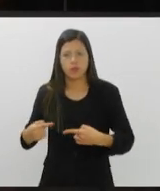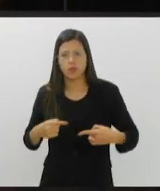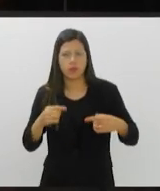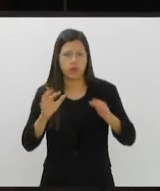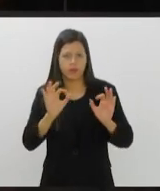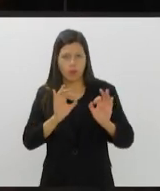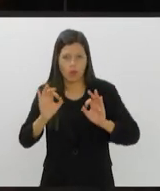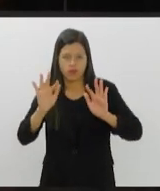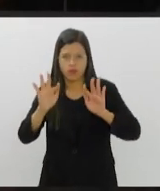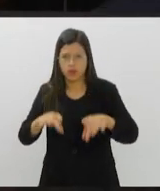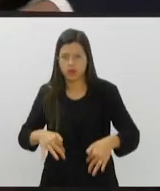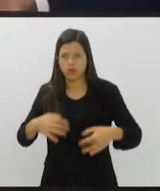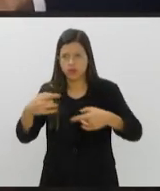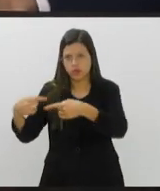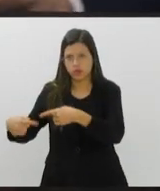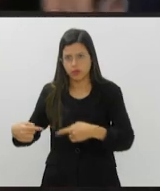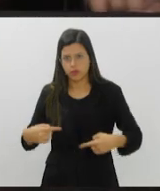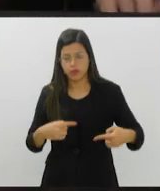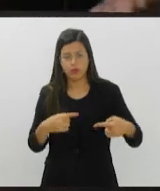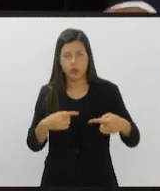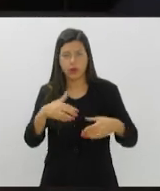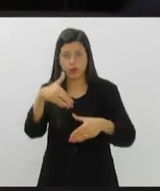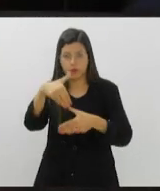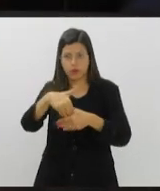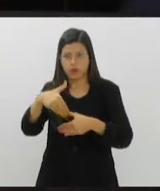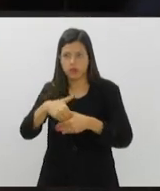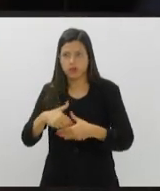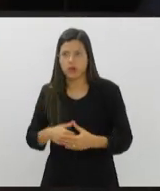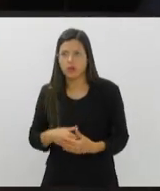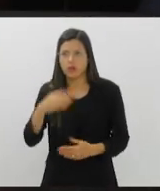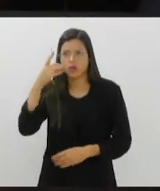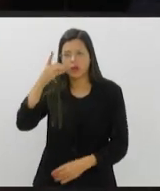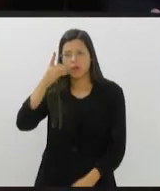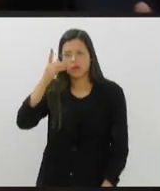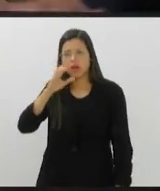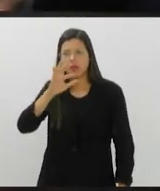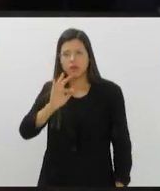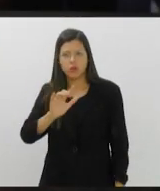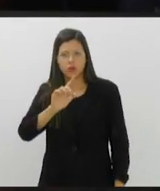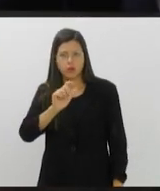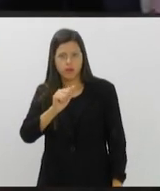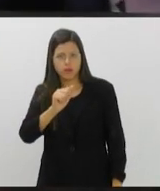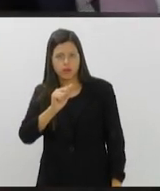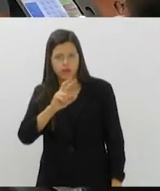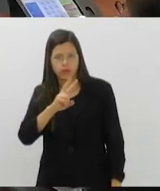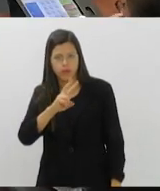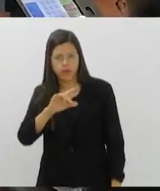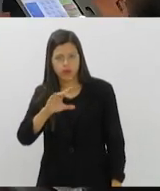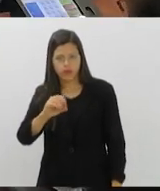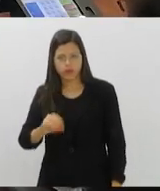discutir, encerrada a discussão. Em votação, deputado Flávio Serafini, por favor.